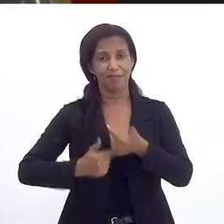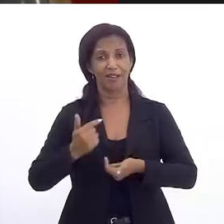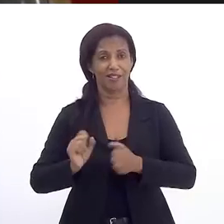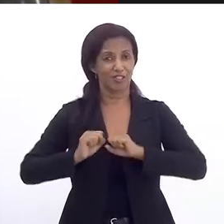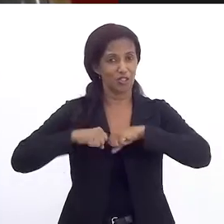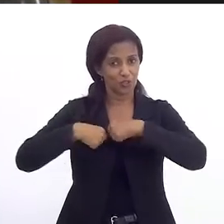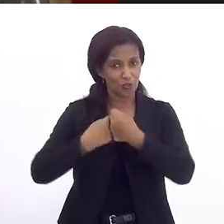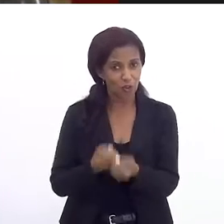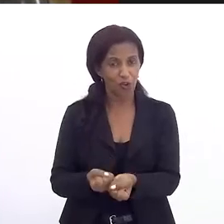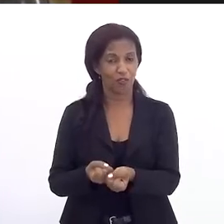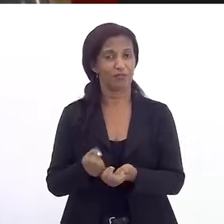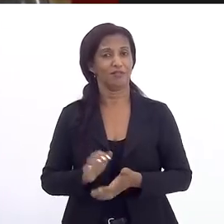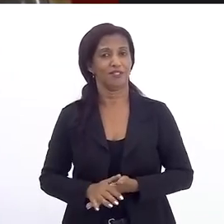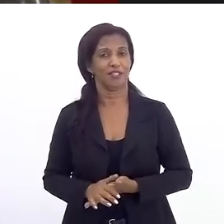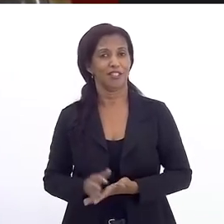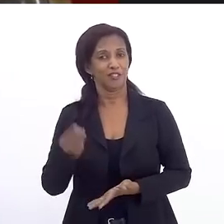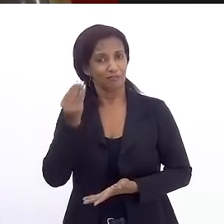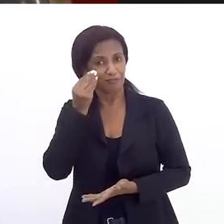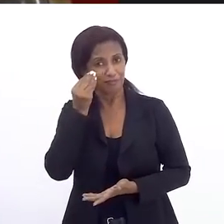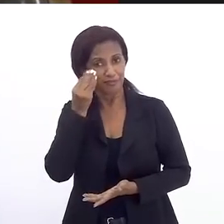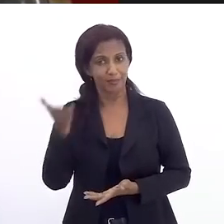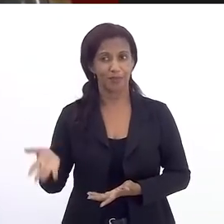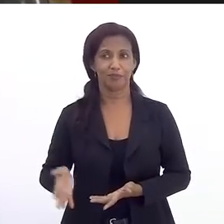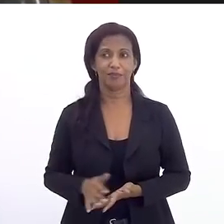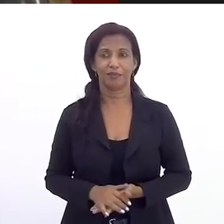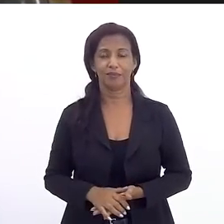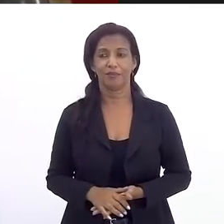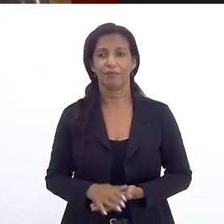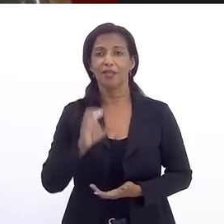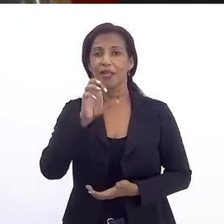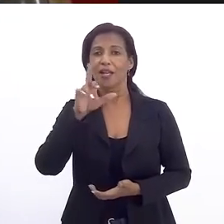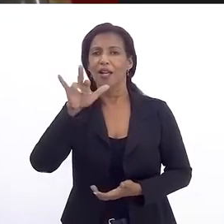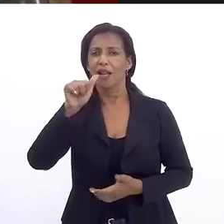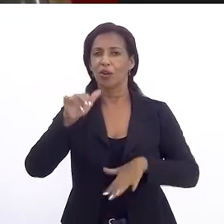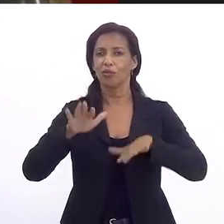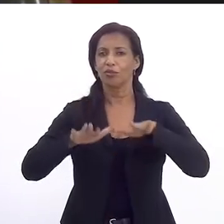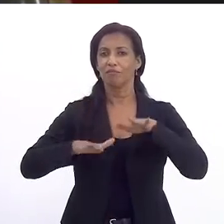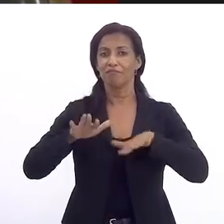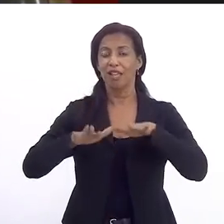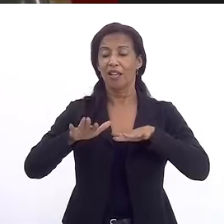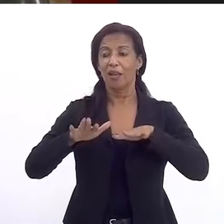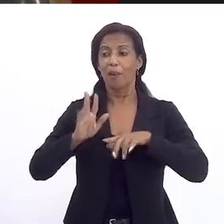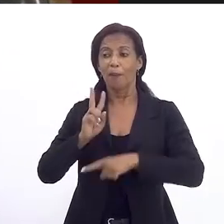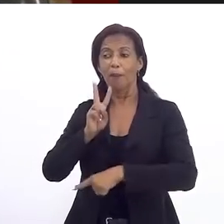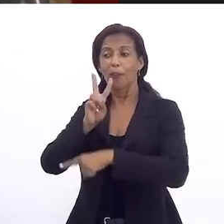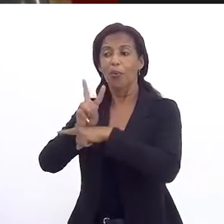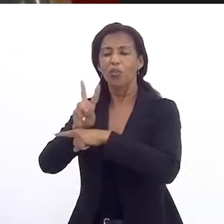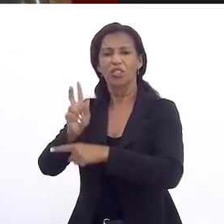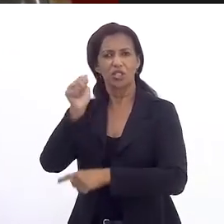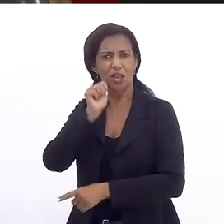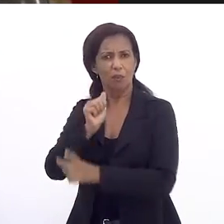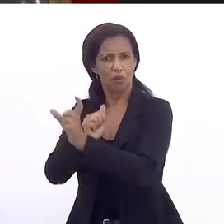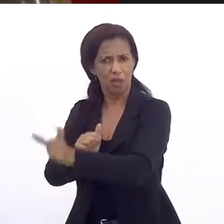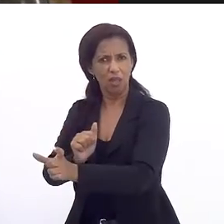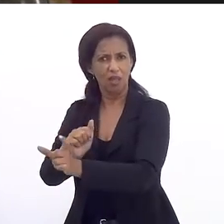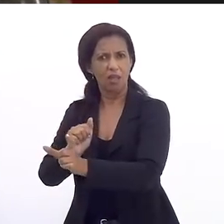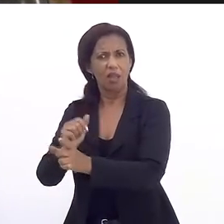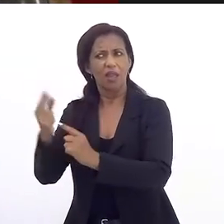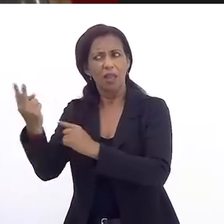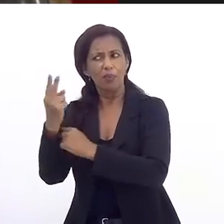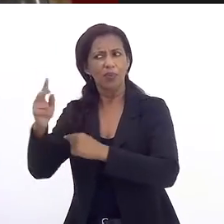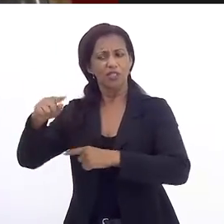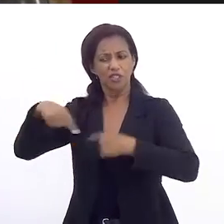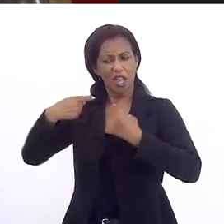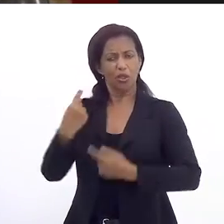Infelizmente, é uma situação muito triste em que nós vivemos. E com a pandemia, né, no ano de 2020, a gente teve mais